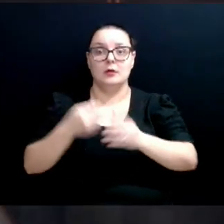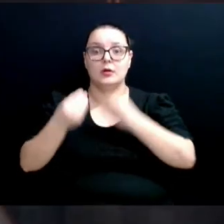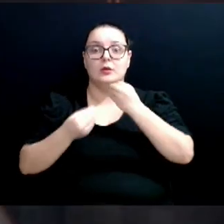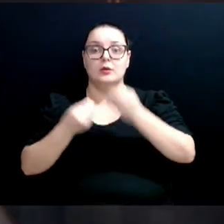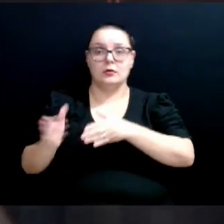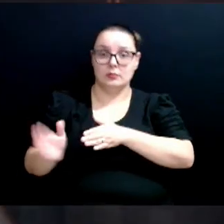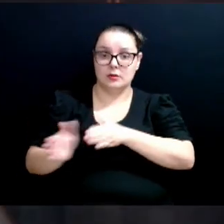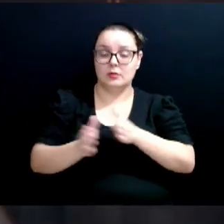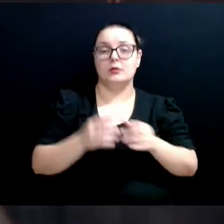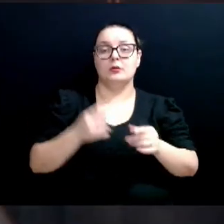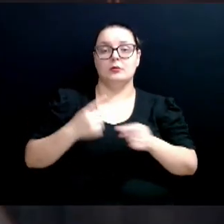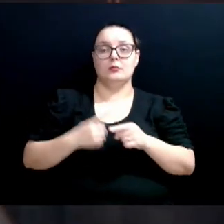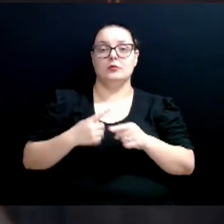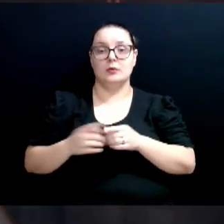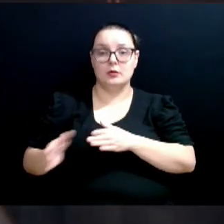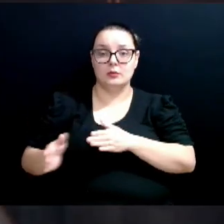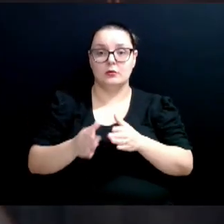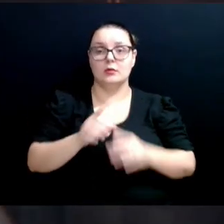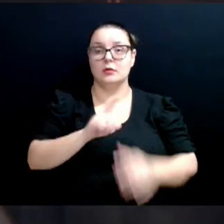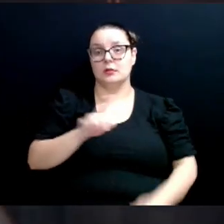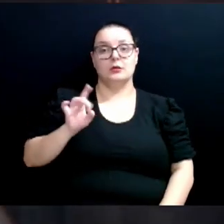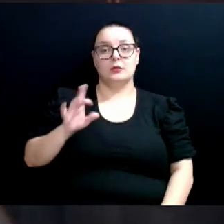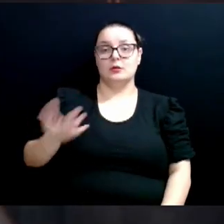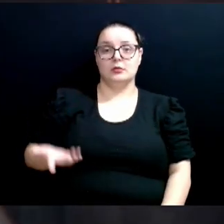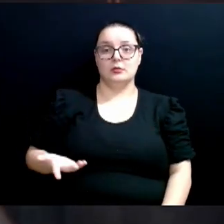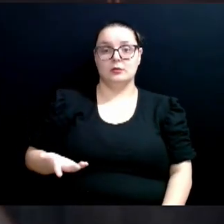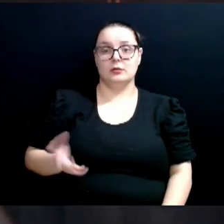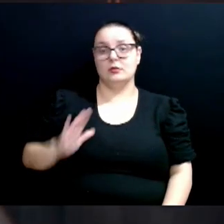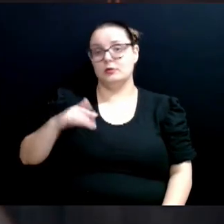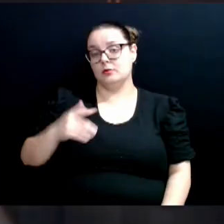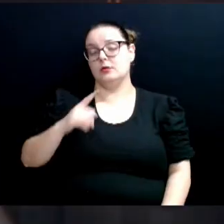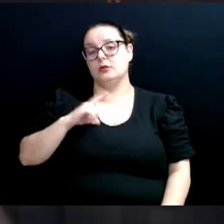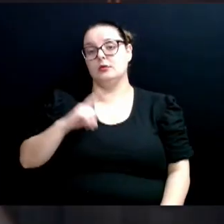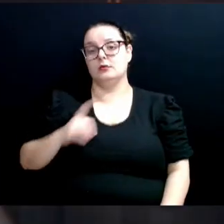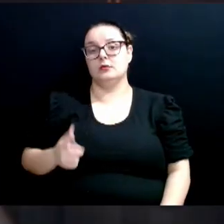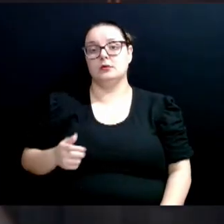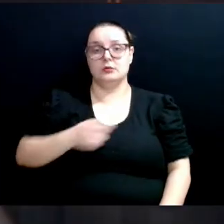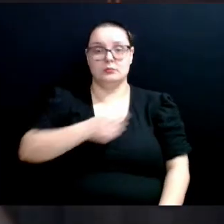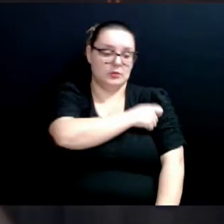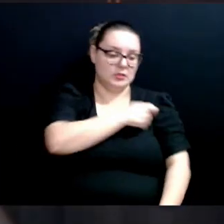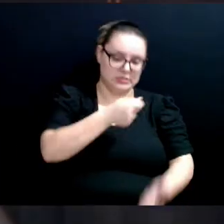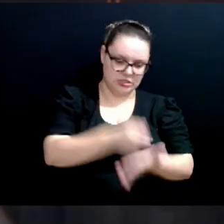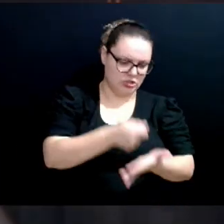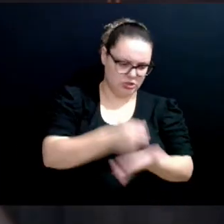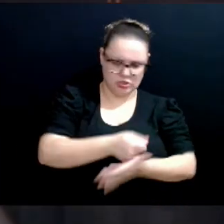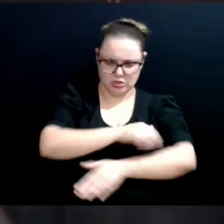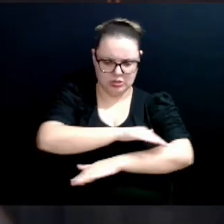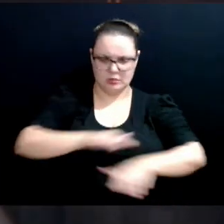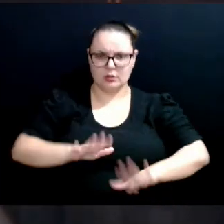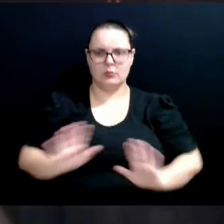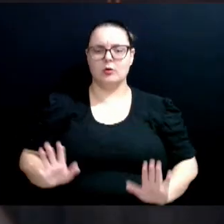está conduzindo, não só, né, quando tem esse autoritarismo de é assim e pronto. A